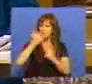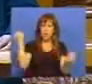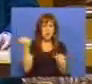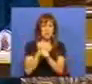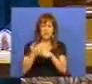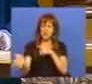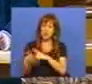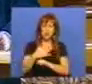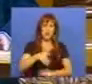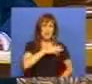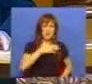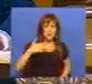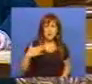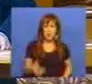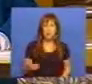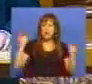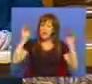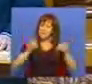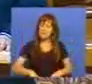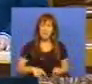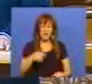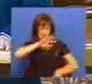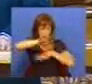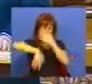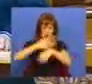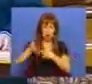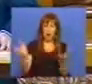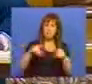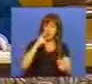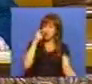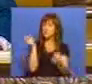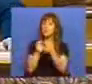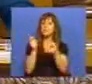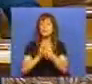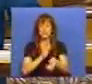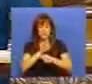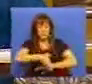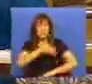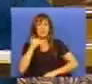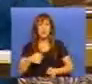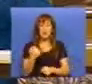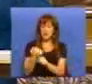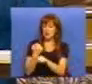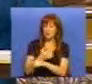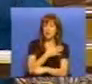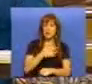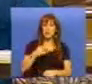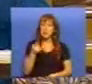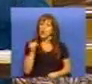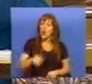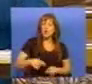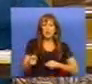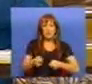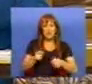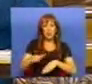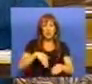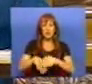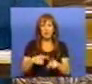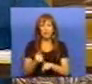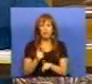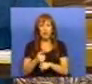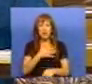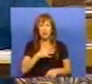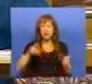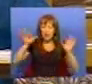SNS. Menos permiscuidade, mais proximidade e acesso aos serviços de saúde, regresso à gestão por ganhos em saúde,